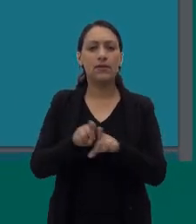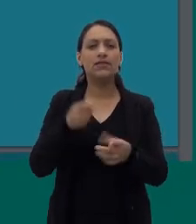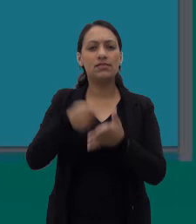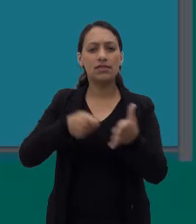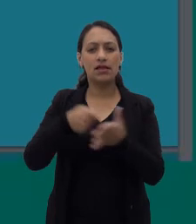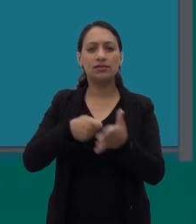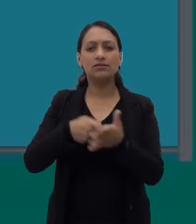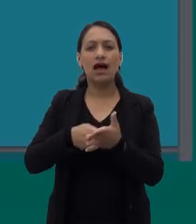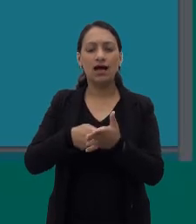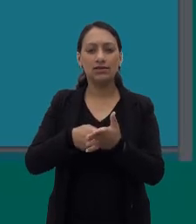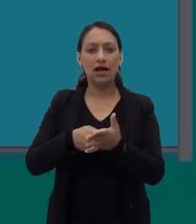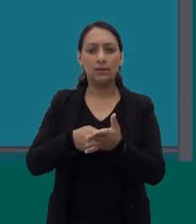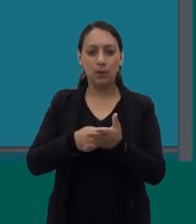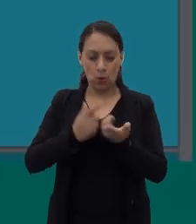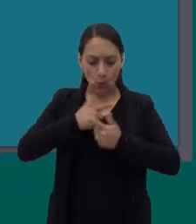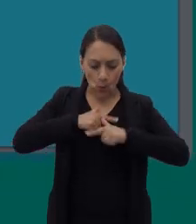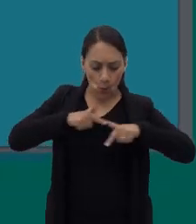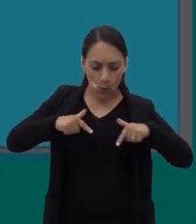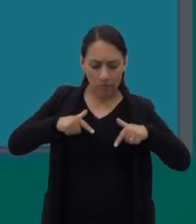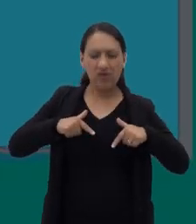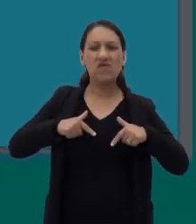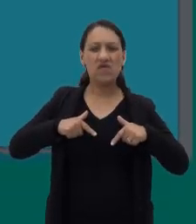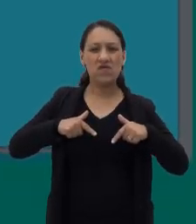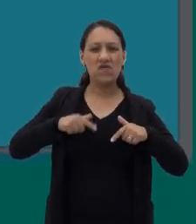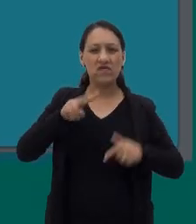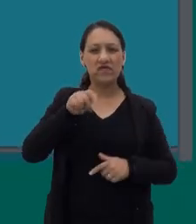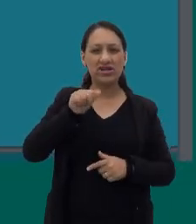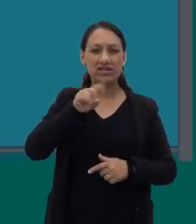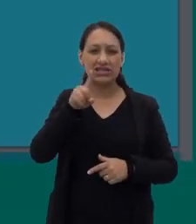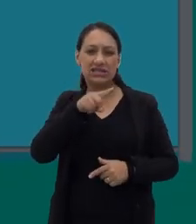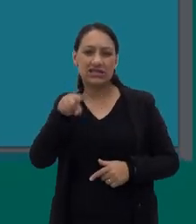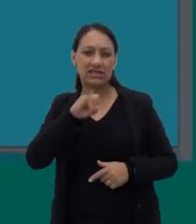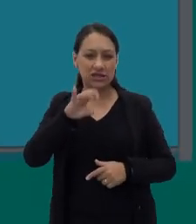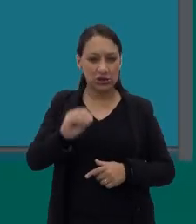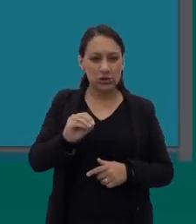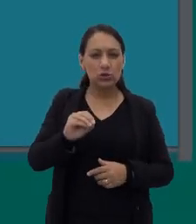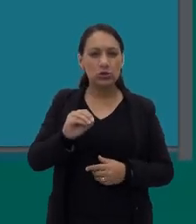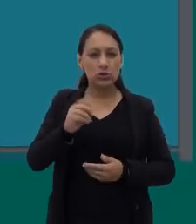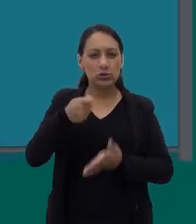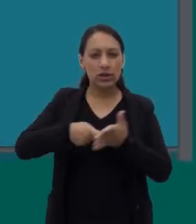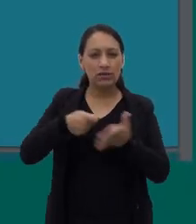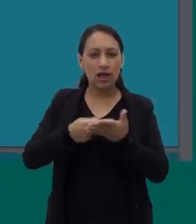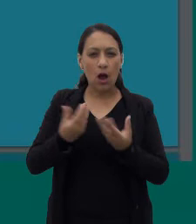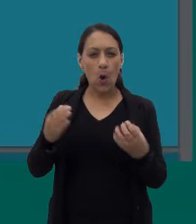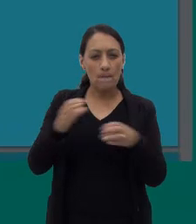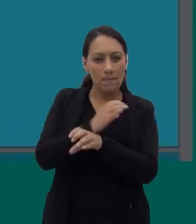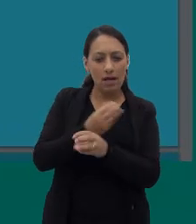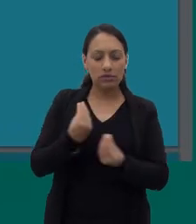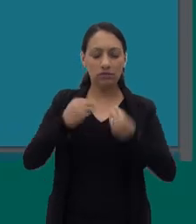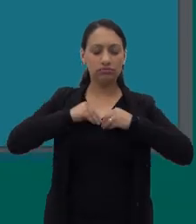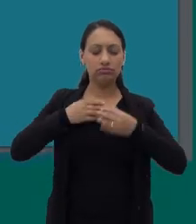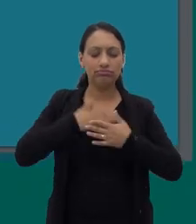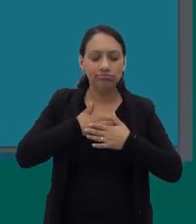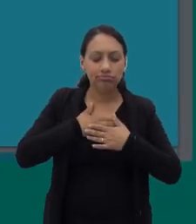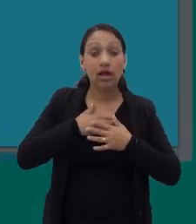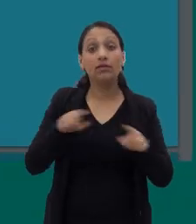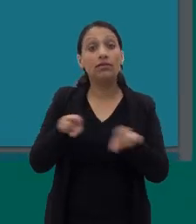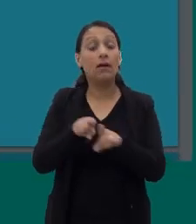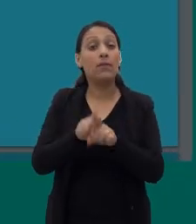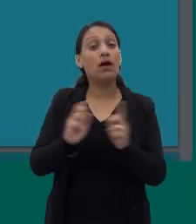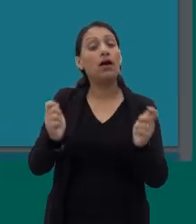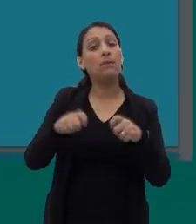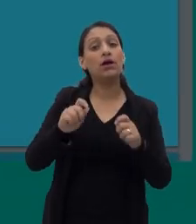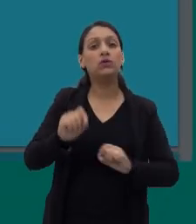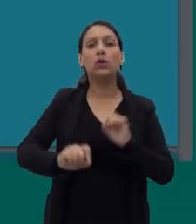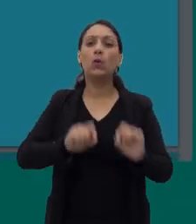preenchimento desse vazio que é importante de ser visto, que é importante de ser falado, né? E esse vazio também pode remeter a